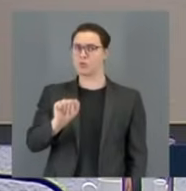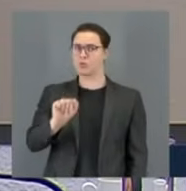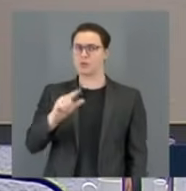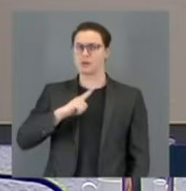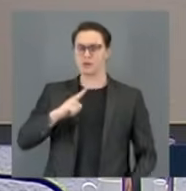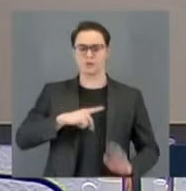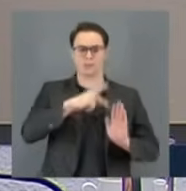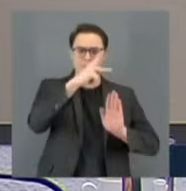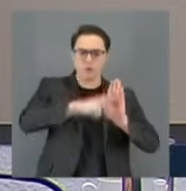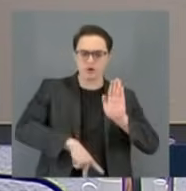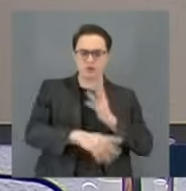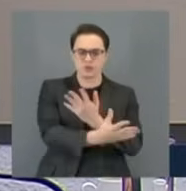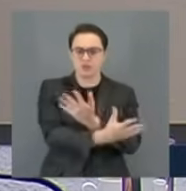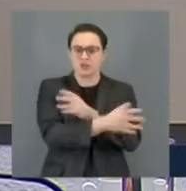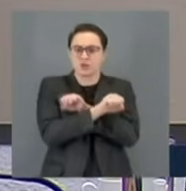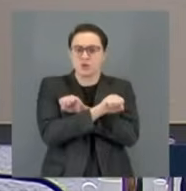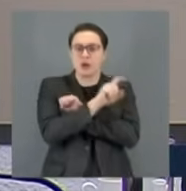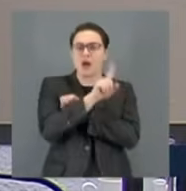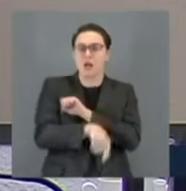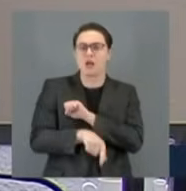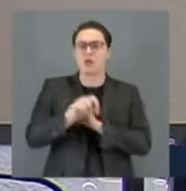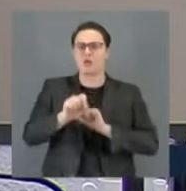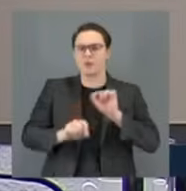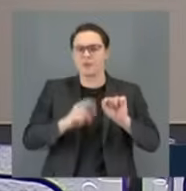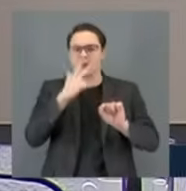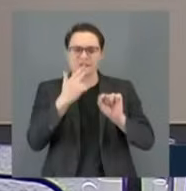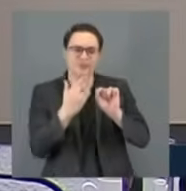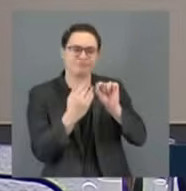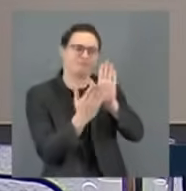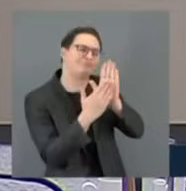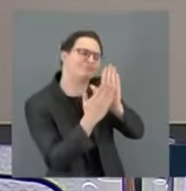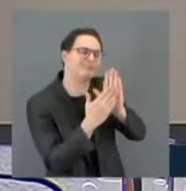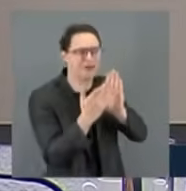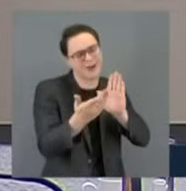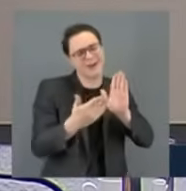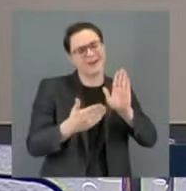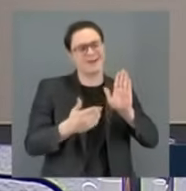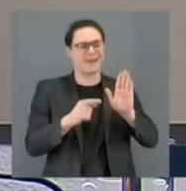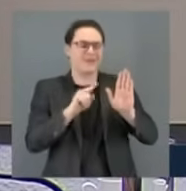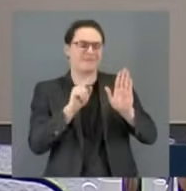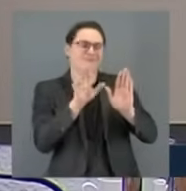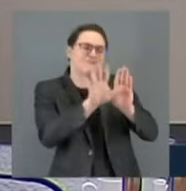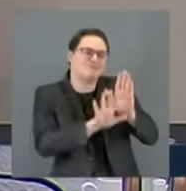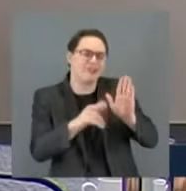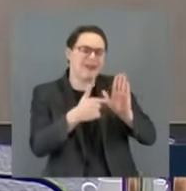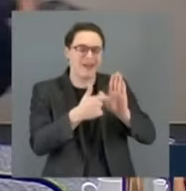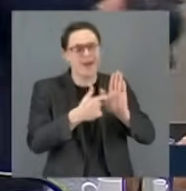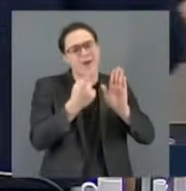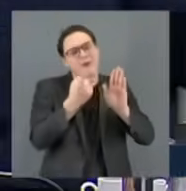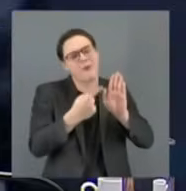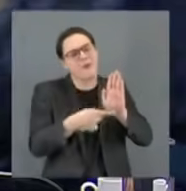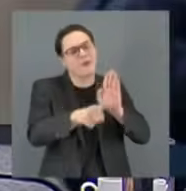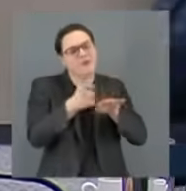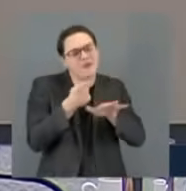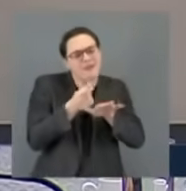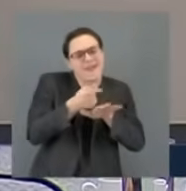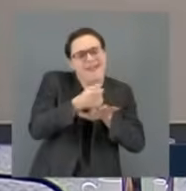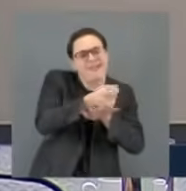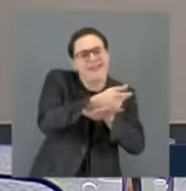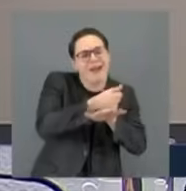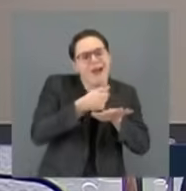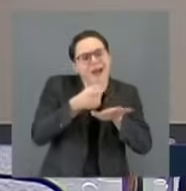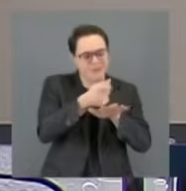projetos de censura eram maquiados como iniciativas para combater fake news, discurso de